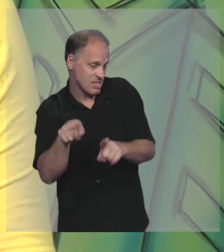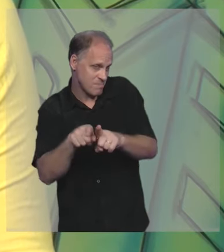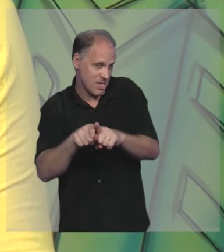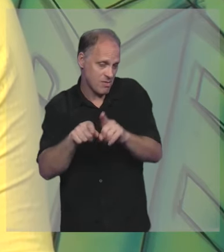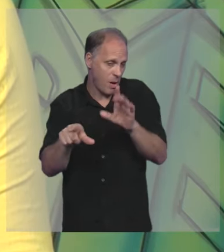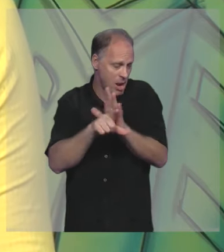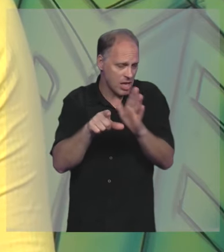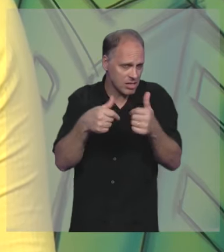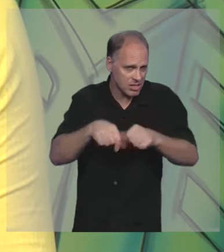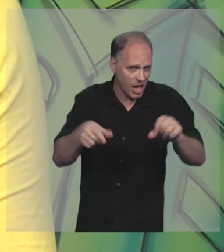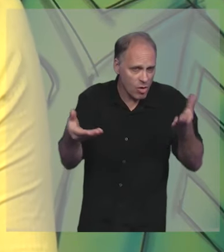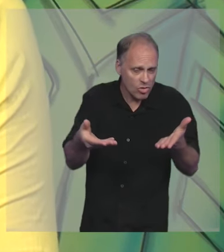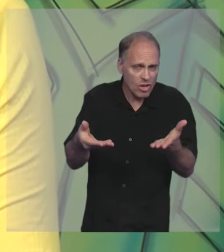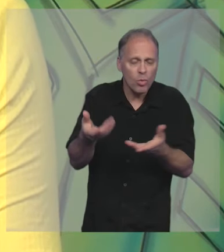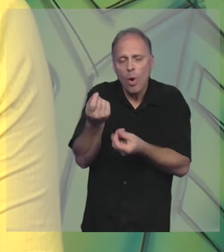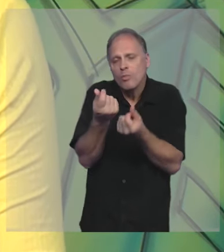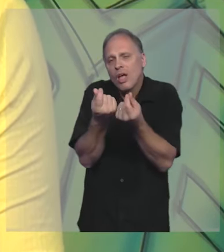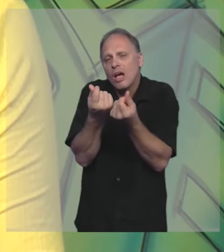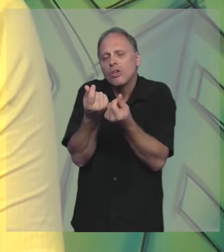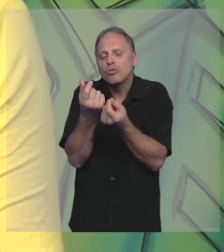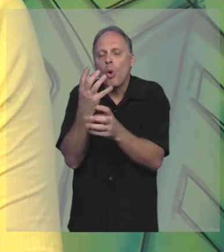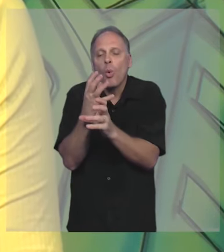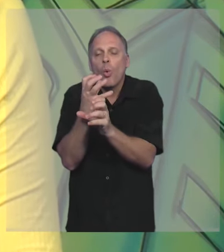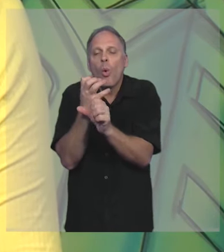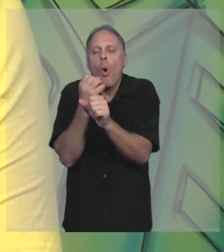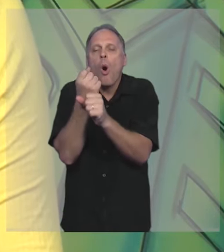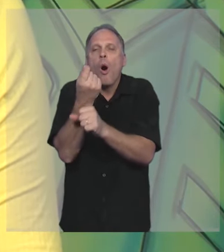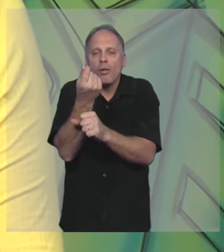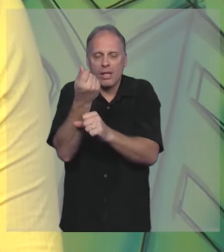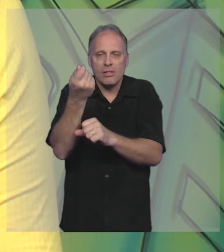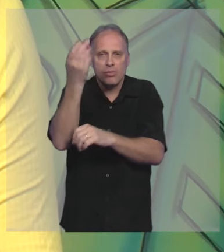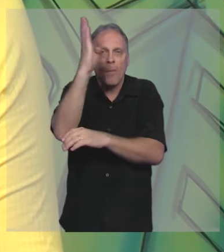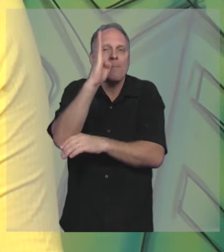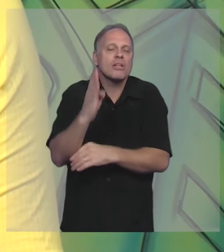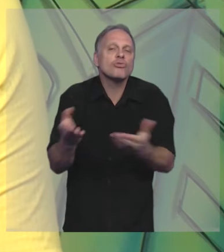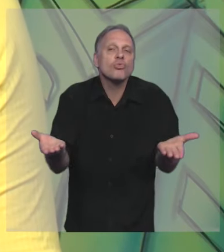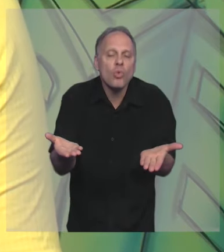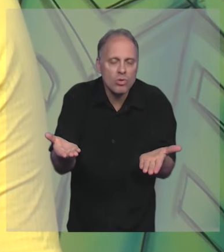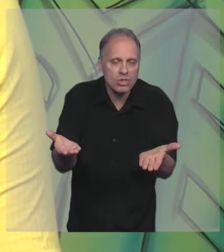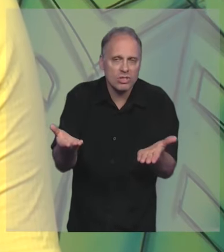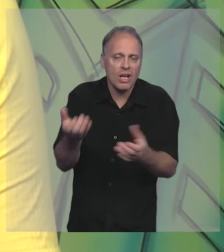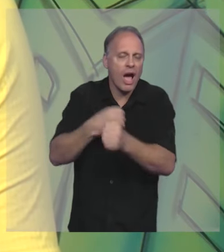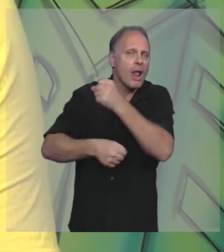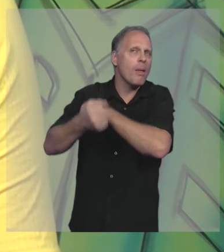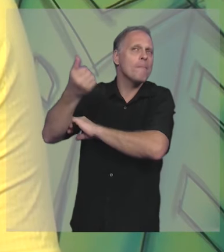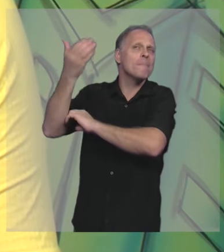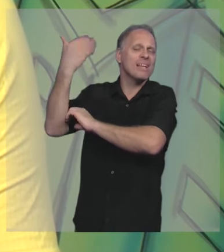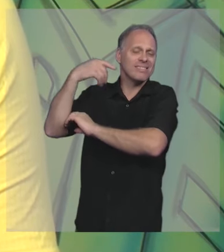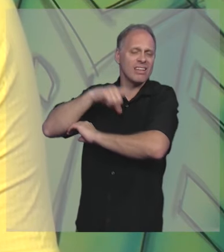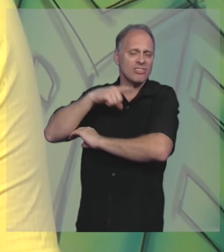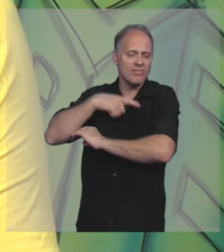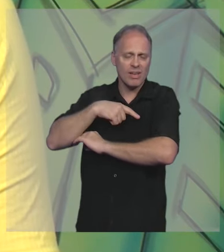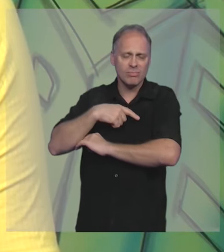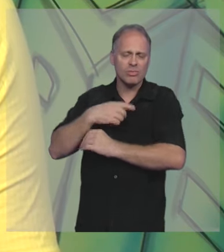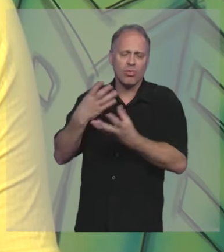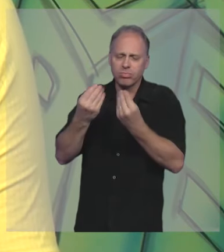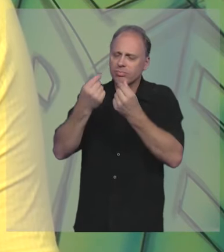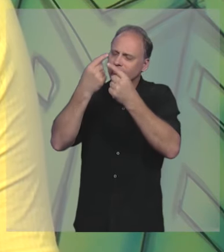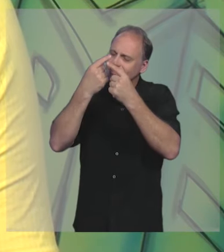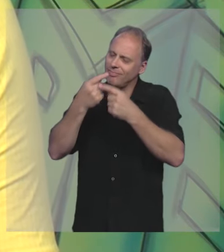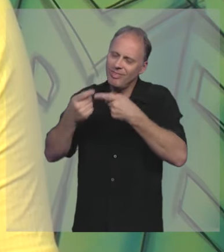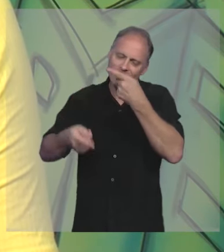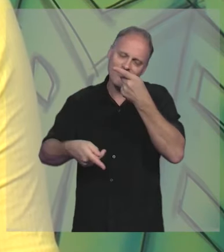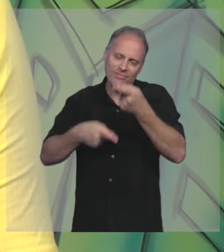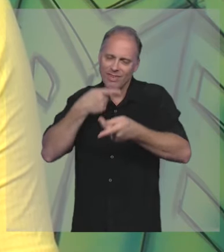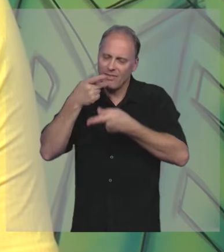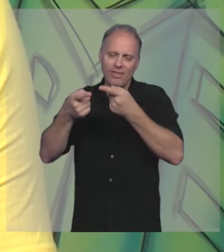Né? Como está a estruturação das contas públicas do país hoje? No ano passado nós tivemos várias